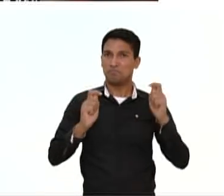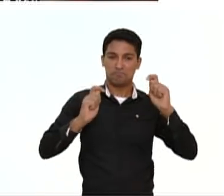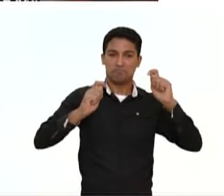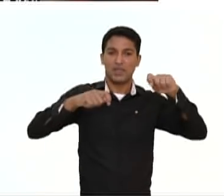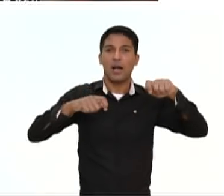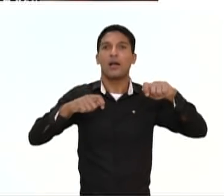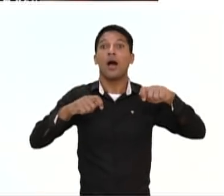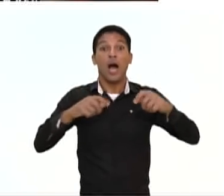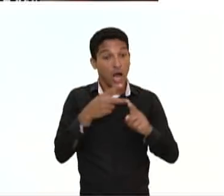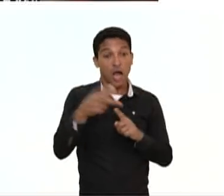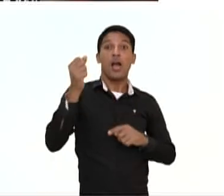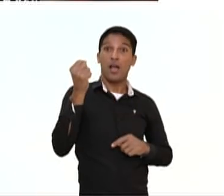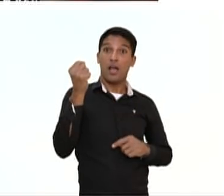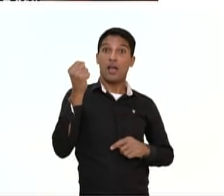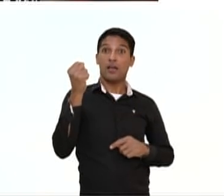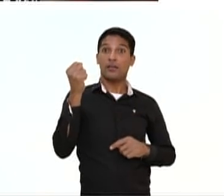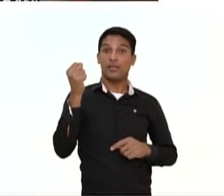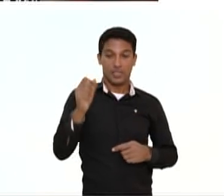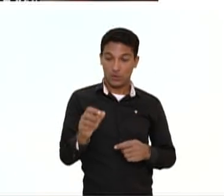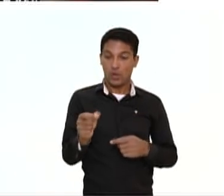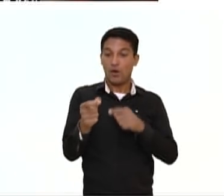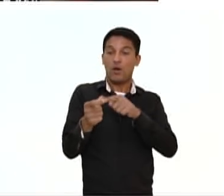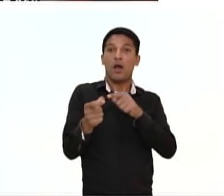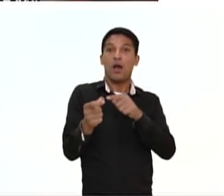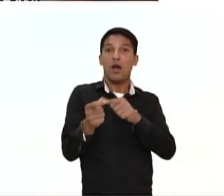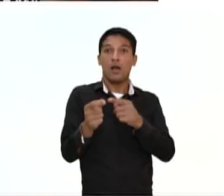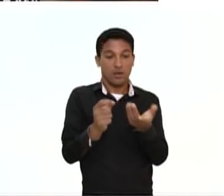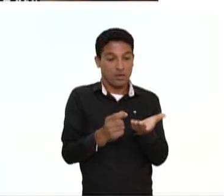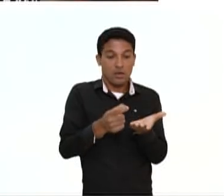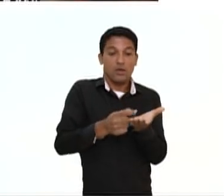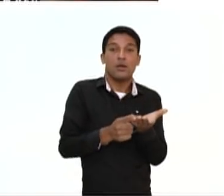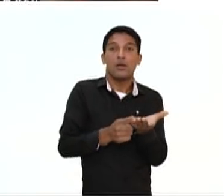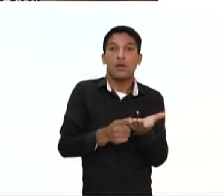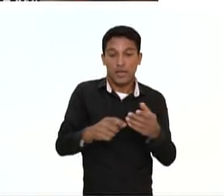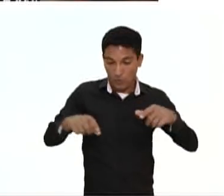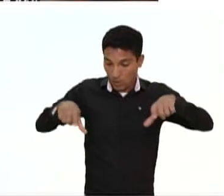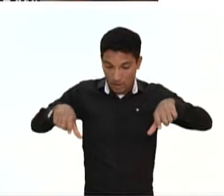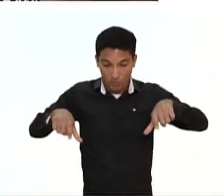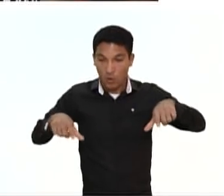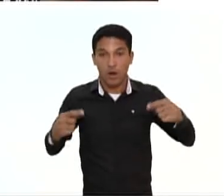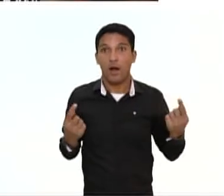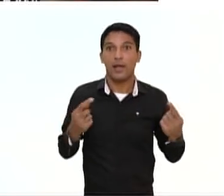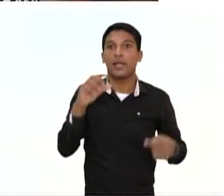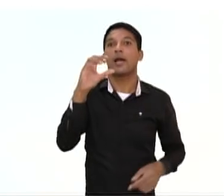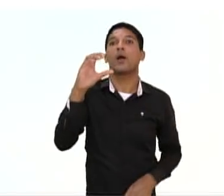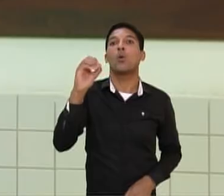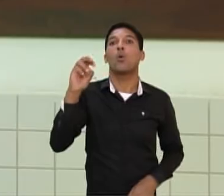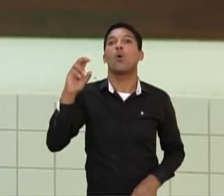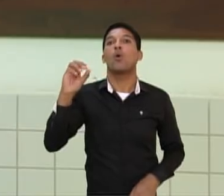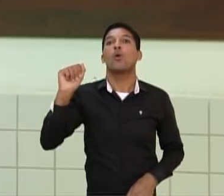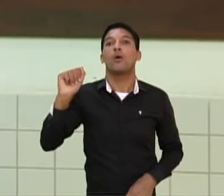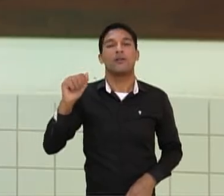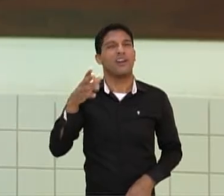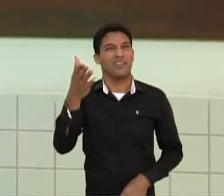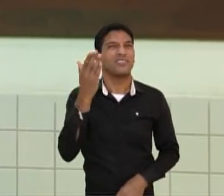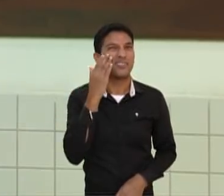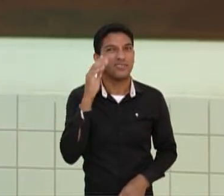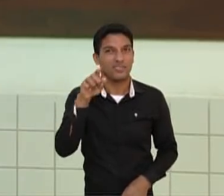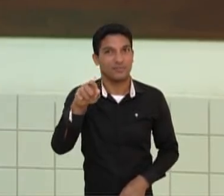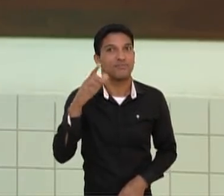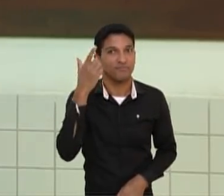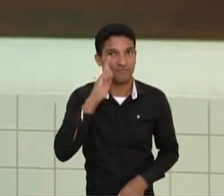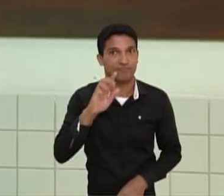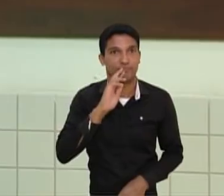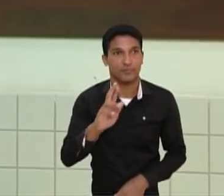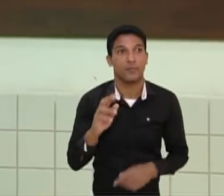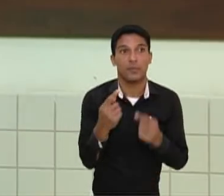Aula Paranaense escolheu o coroa. Qual é a chance dele ganhar e escolher o campo? Eu tenho certeza que todo mundo sabe a resposta, tá?